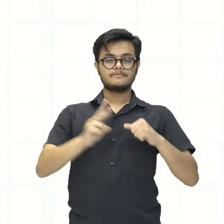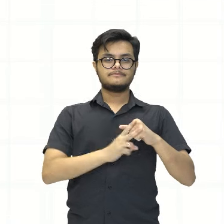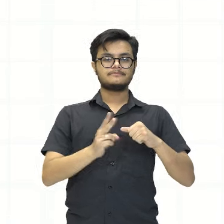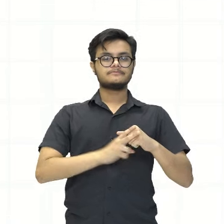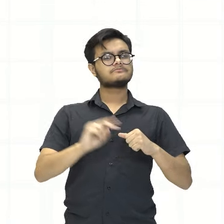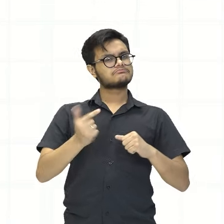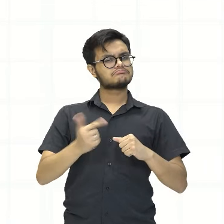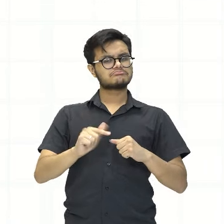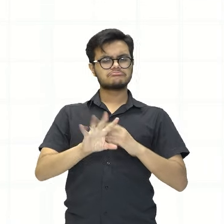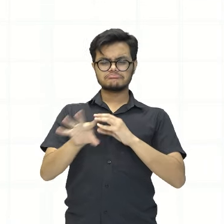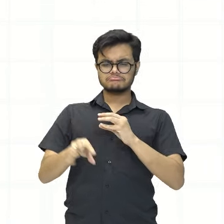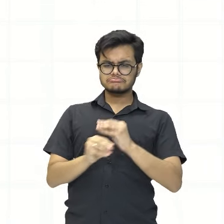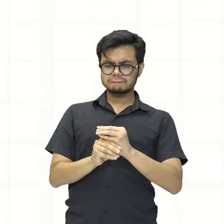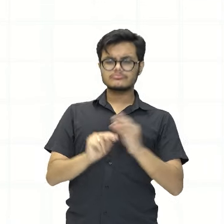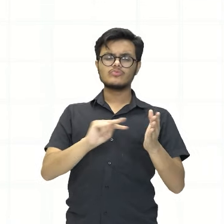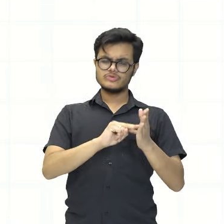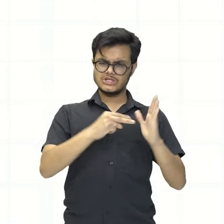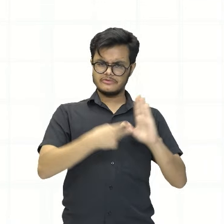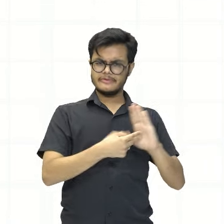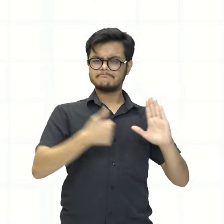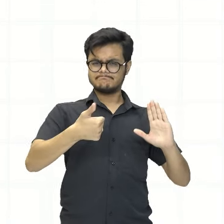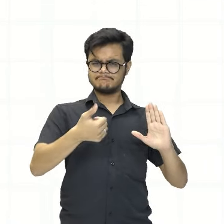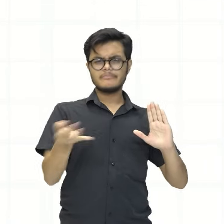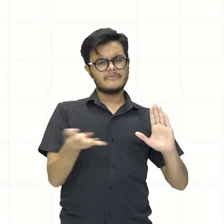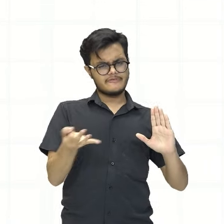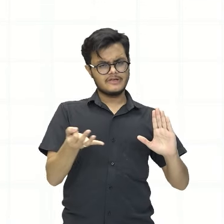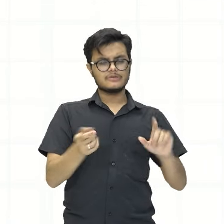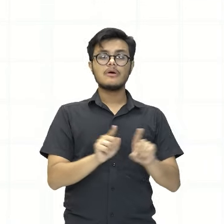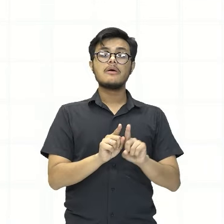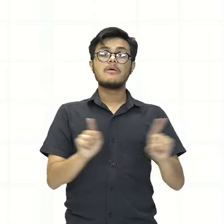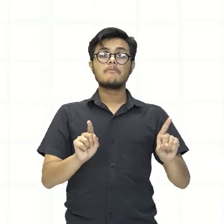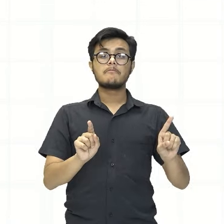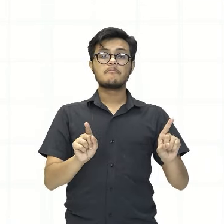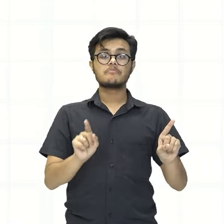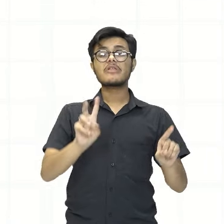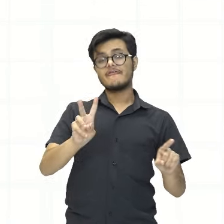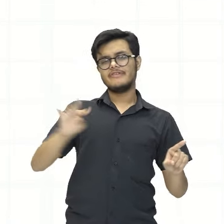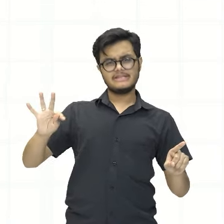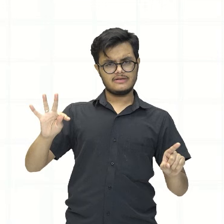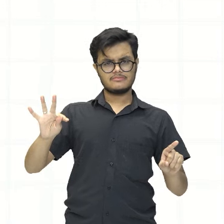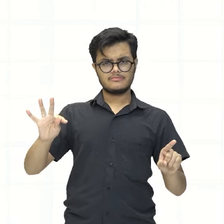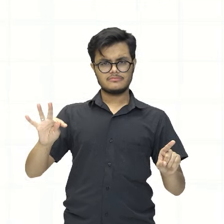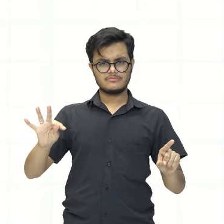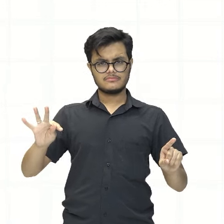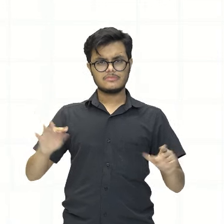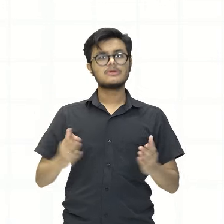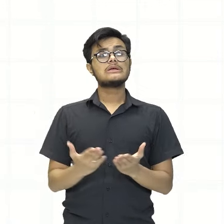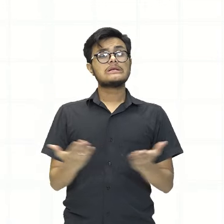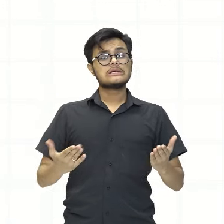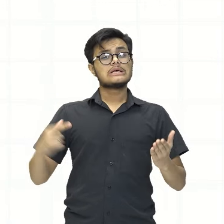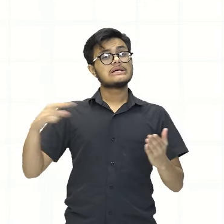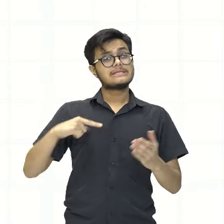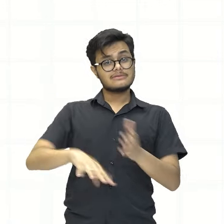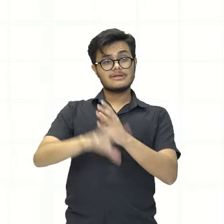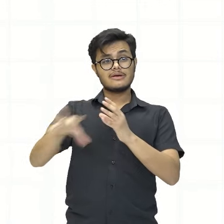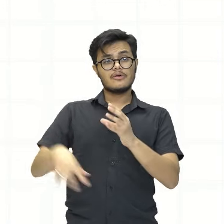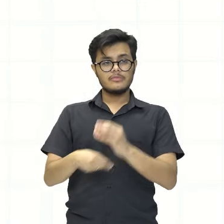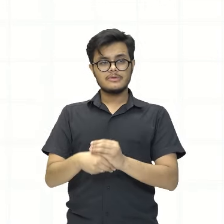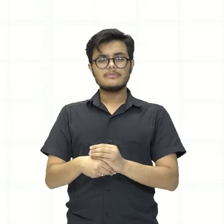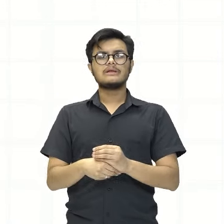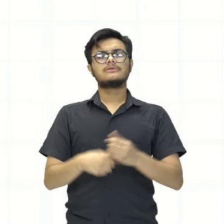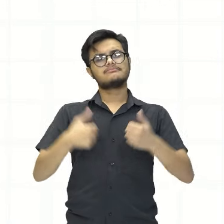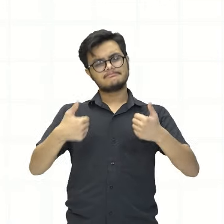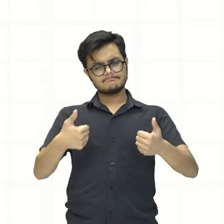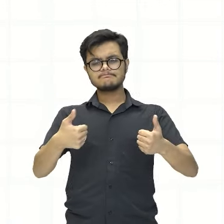notei que é um verbo significativo então ele é um verbo transitivo correto notei que ele tem complemento né Ele é um